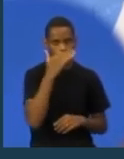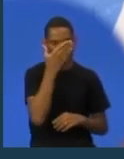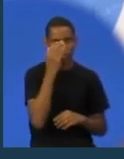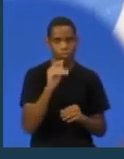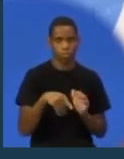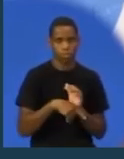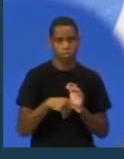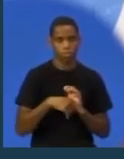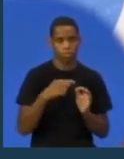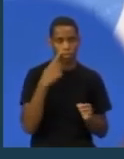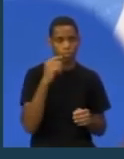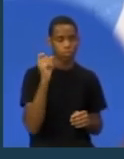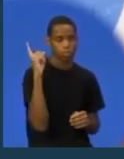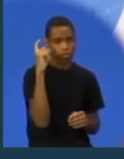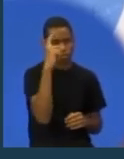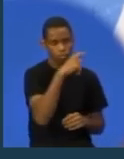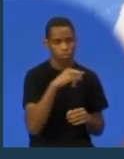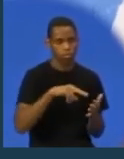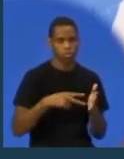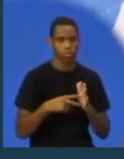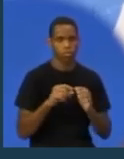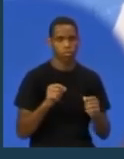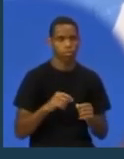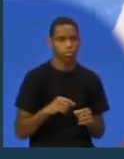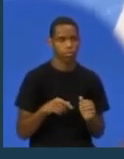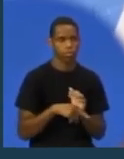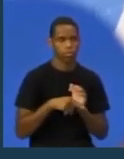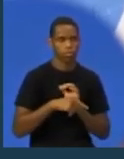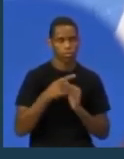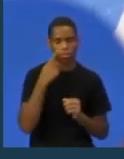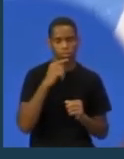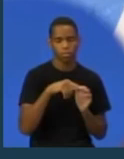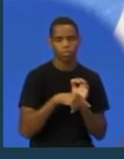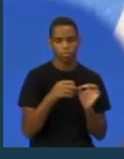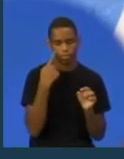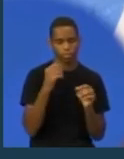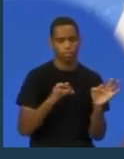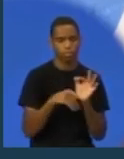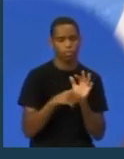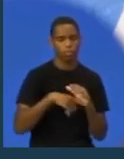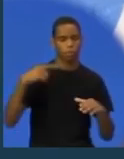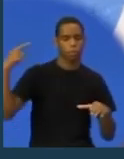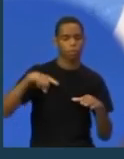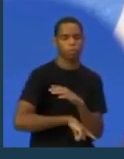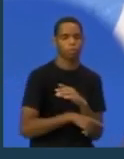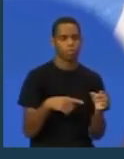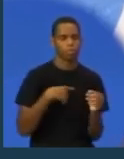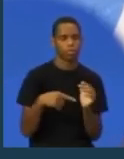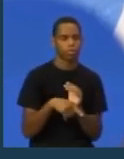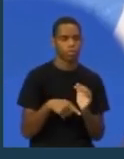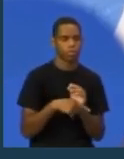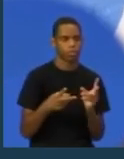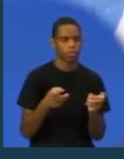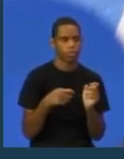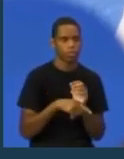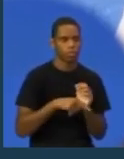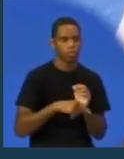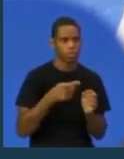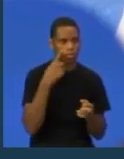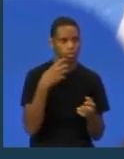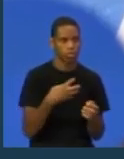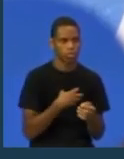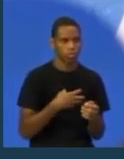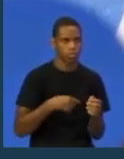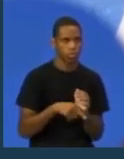uma escala muito pequena, significa que você deu um zoom muito grande. Significa que você está com uma lupa lá, olhando de uma